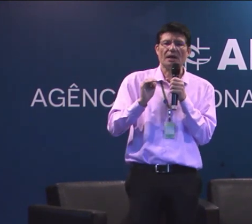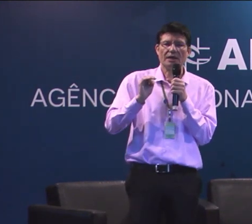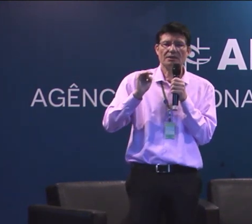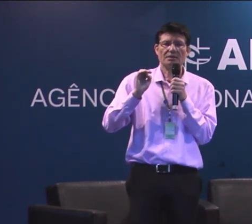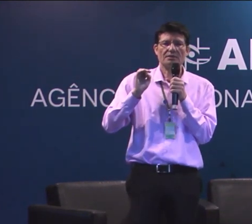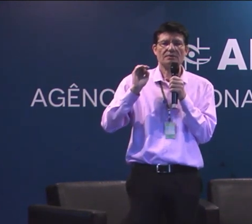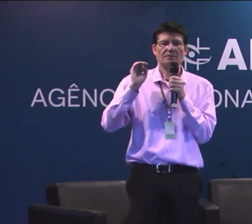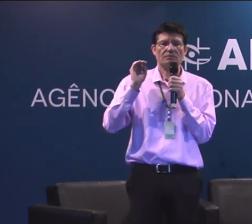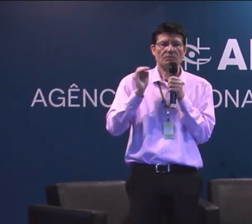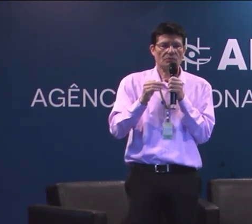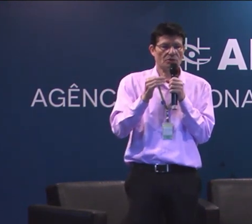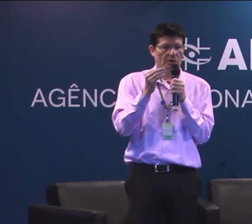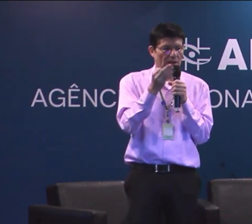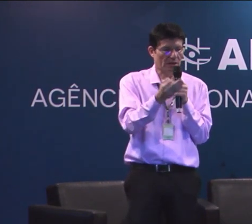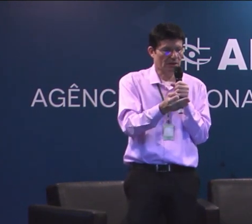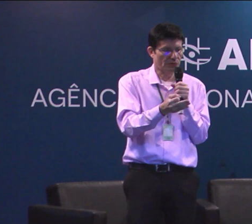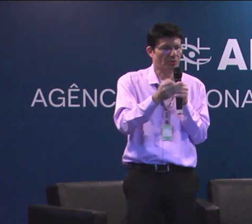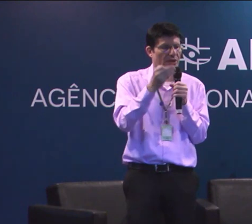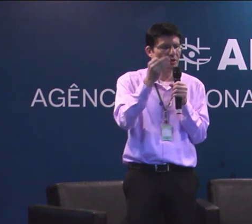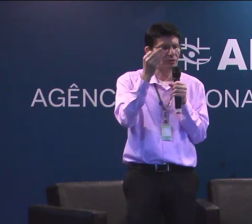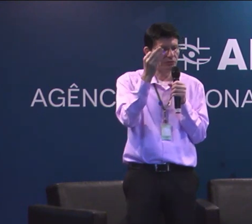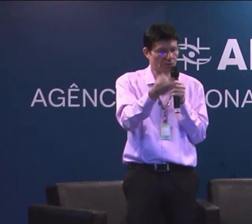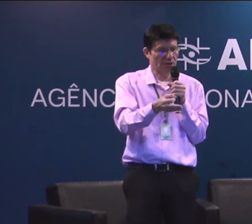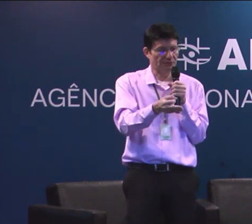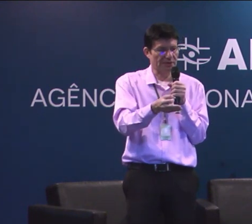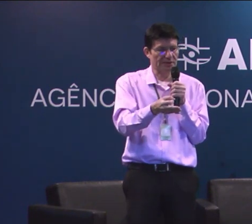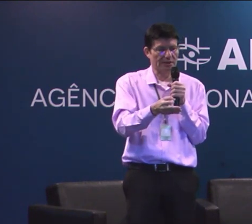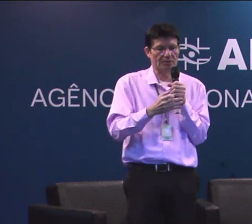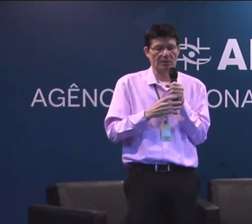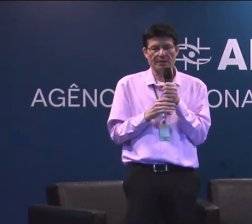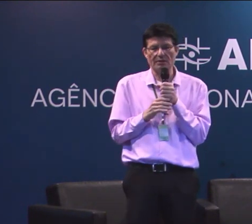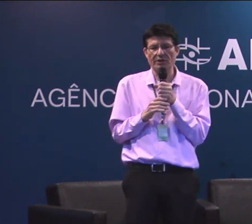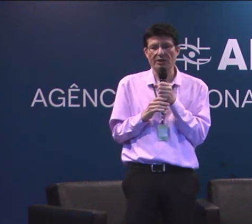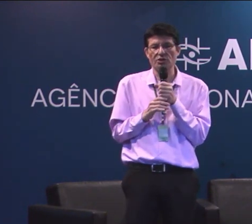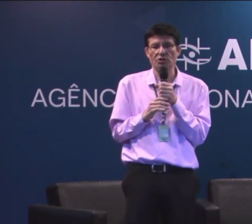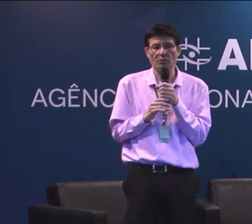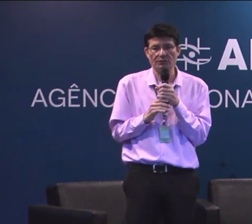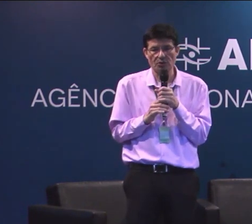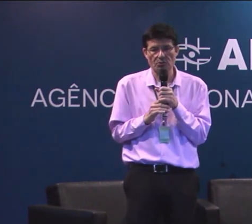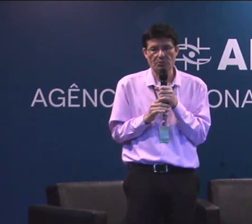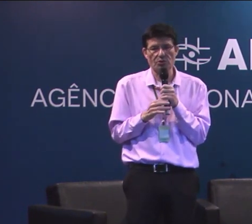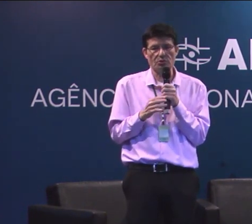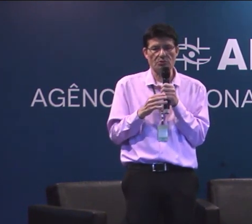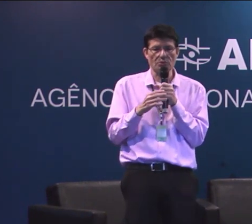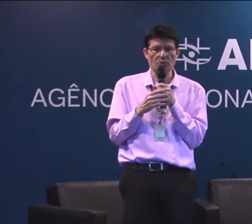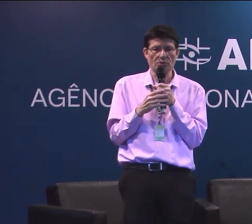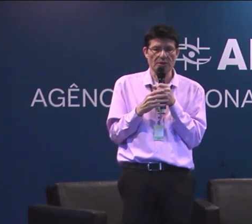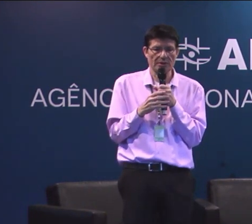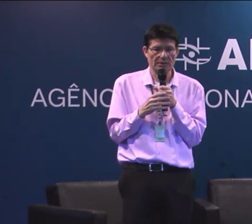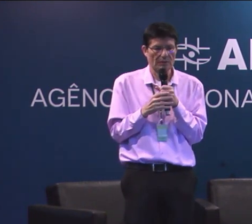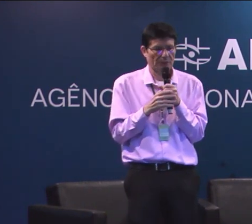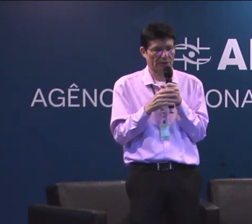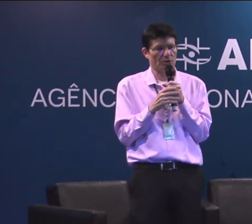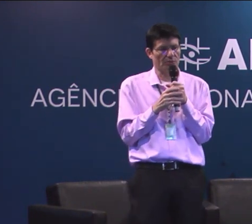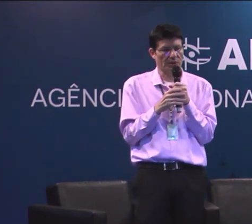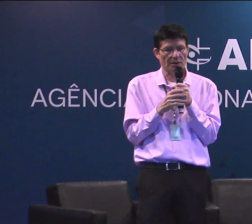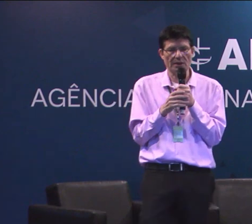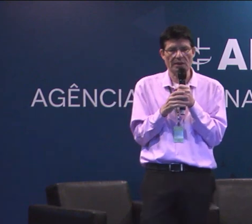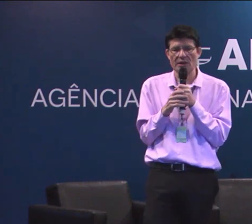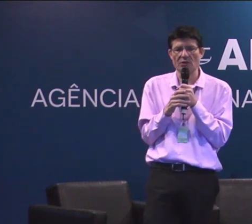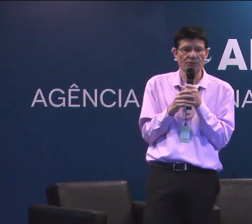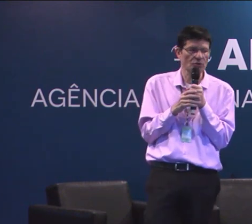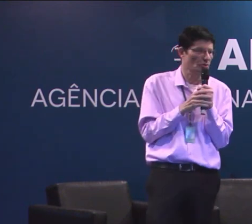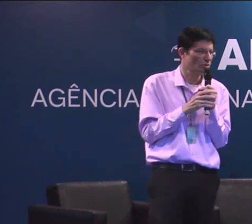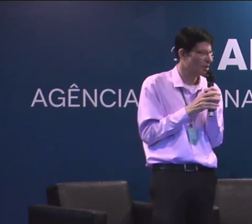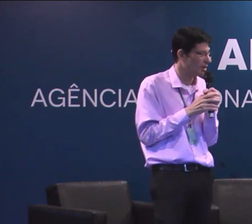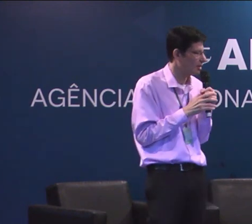Mas, já informei, vou estar fazendo através de ofício, pedindo o Jonas, a partir de amanhã, encaminhar